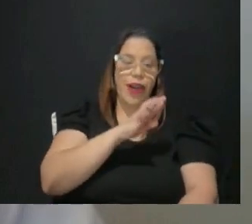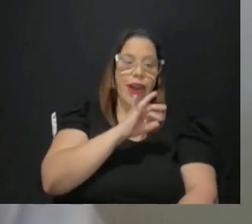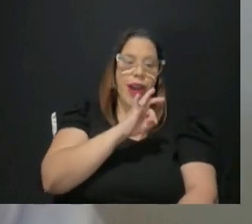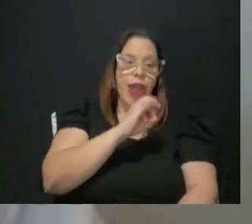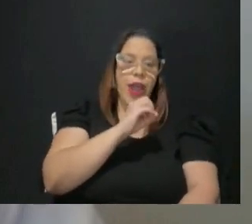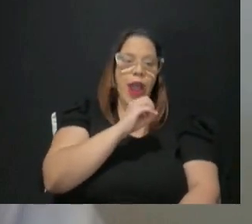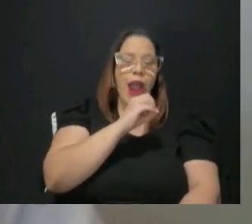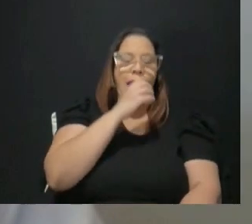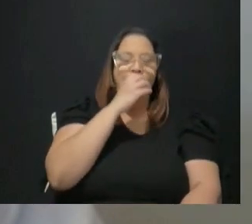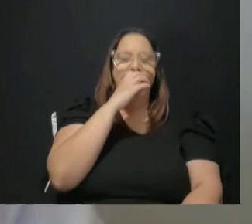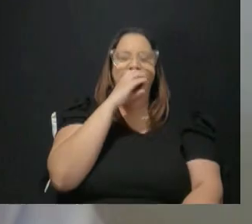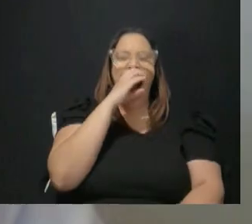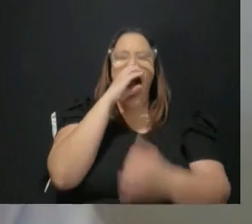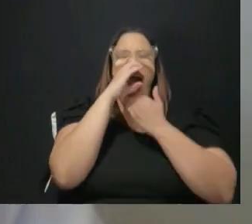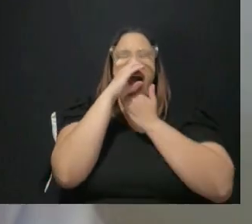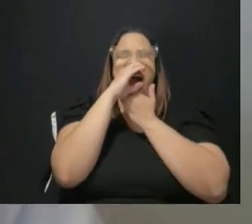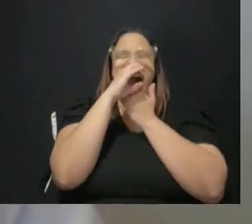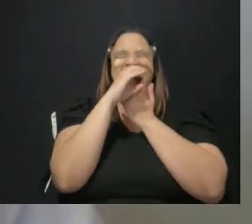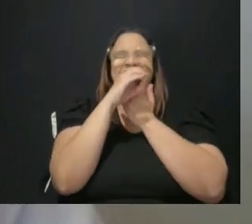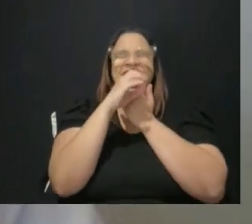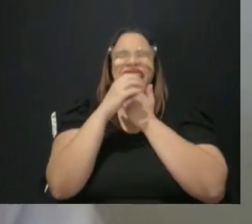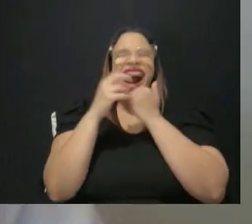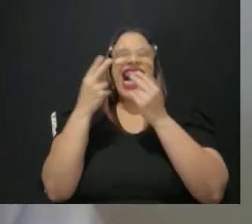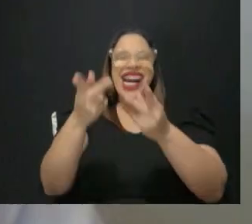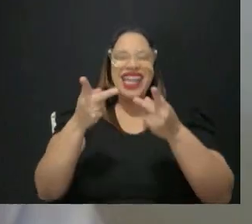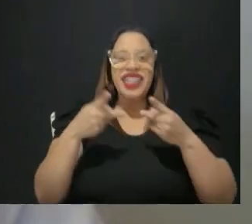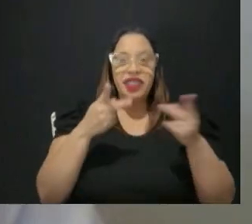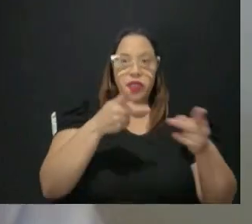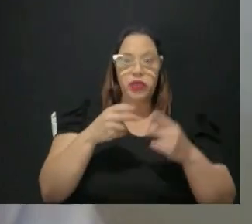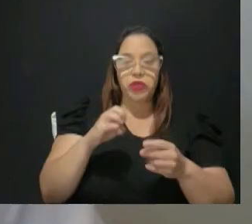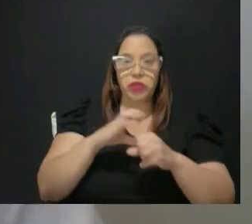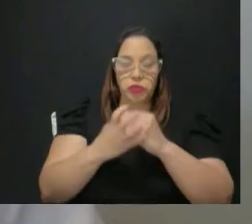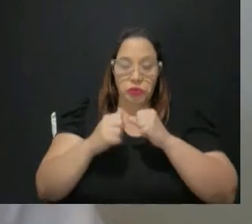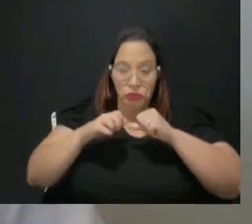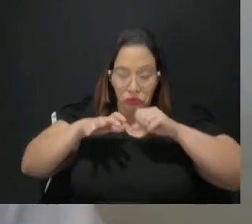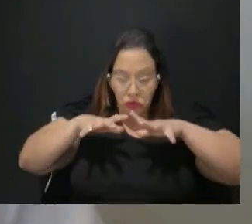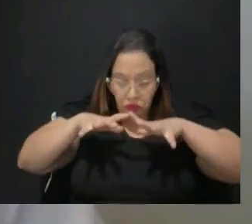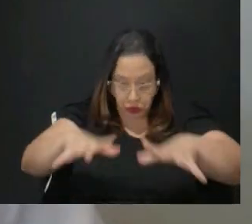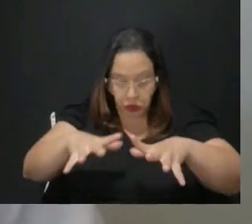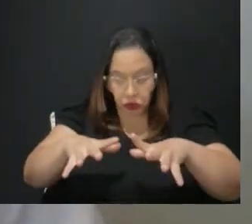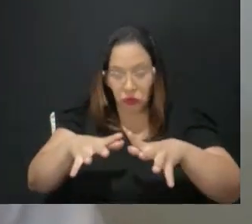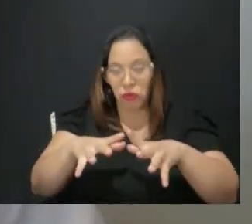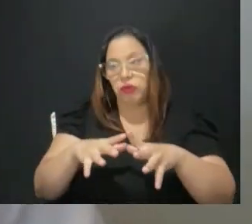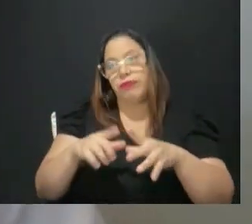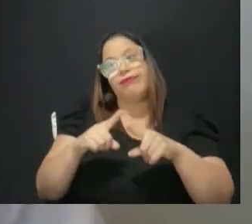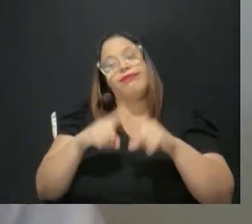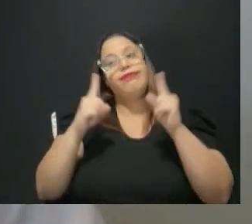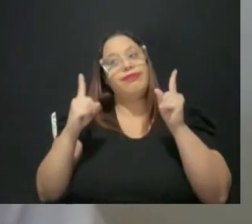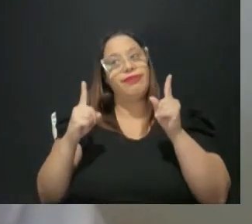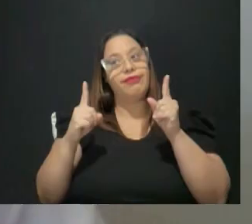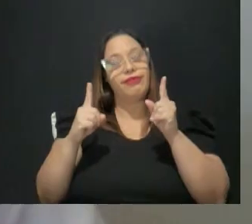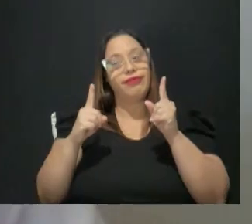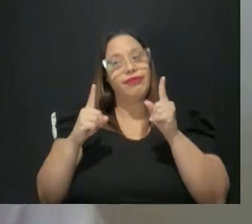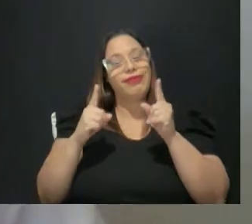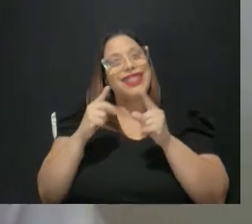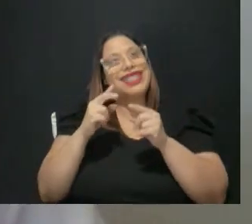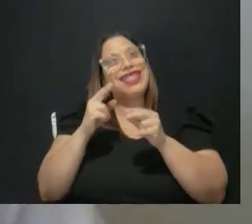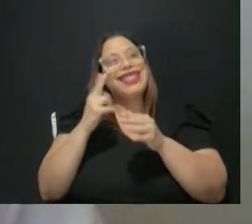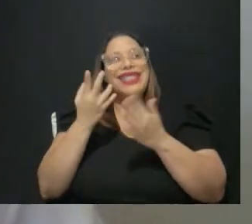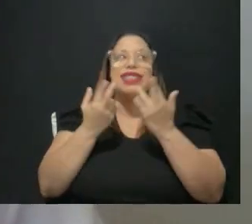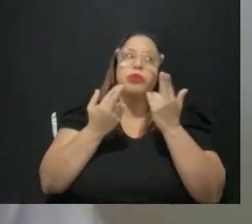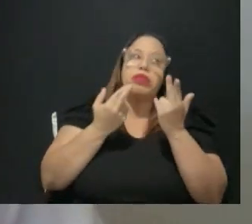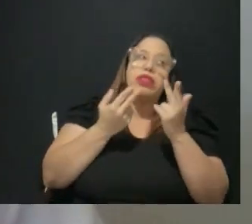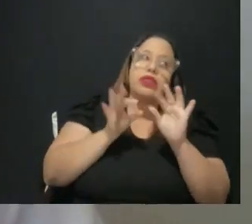Isso pode ter a ver realmente com o Covid, ainda não está totalmente explicado, mas há uma suspeita de que